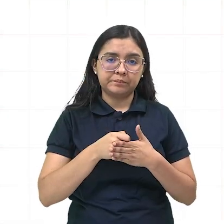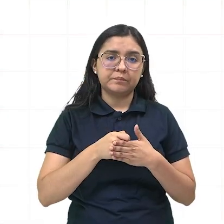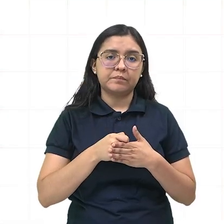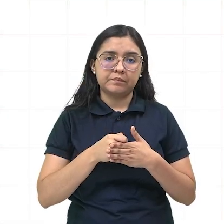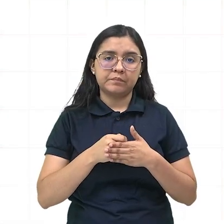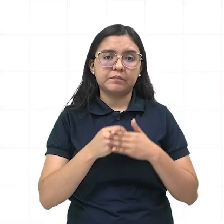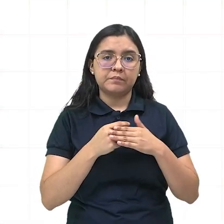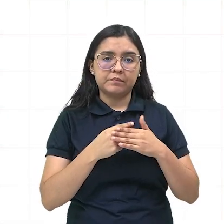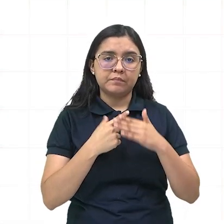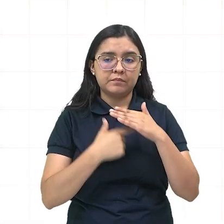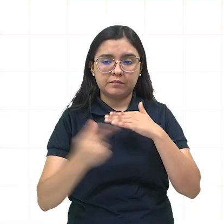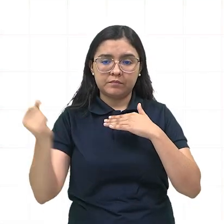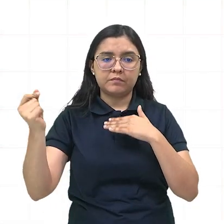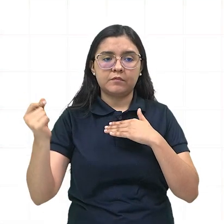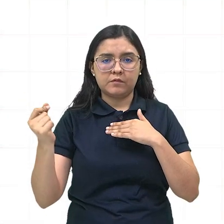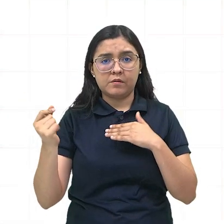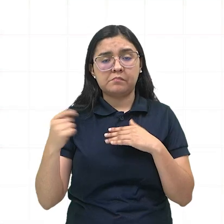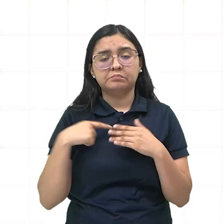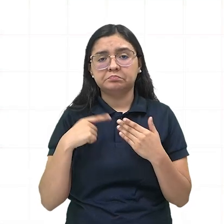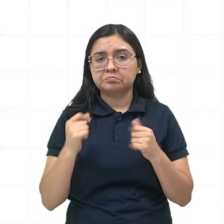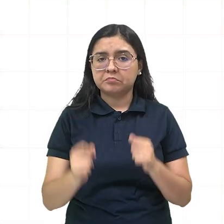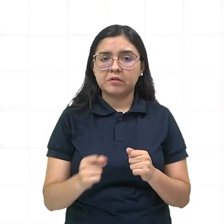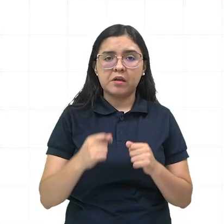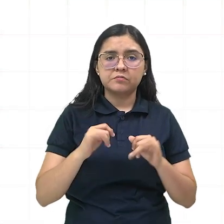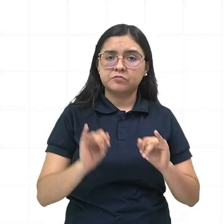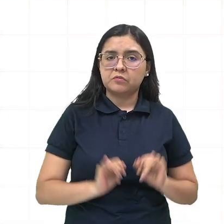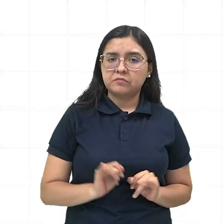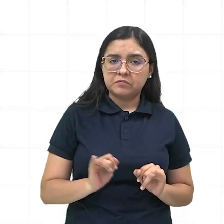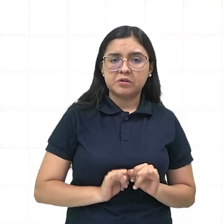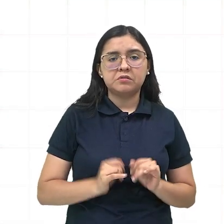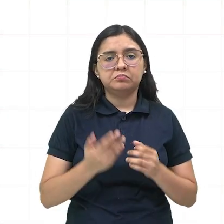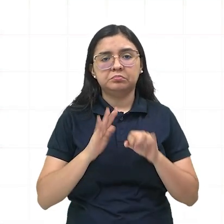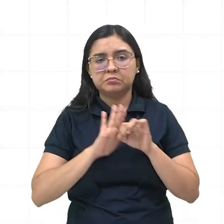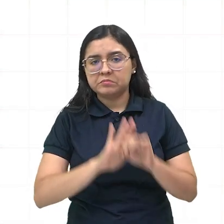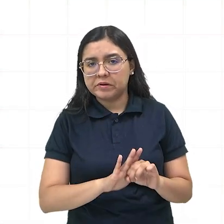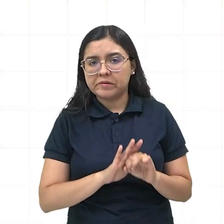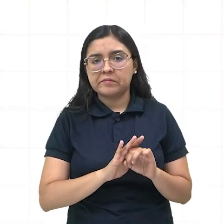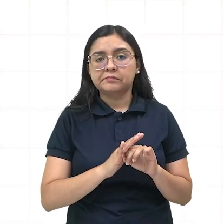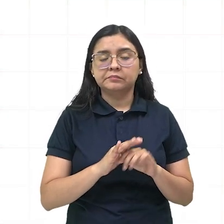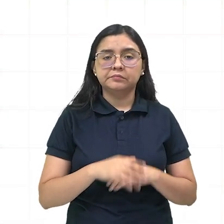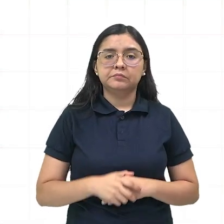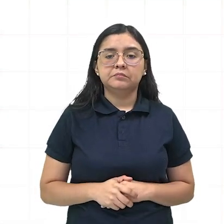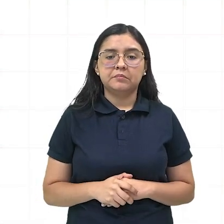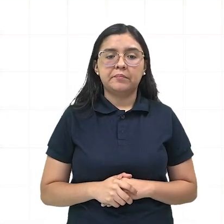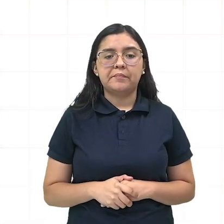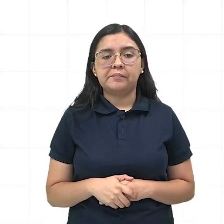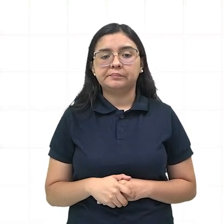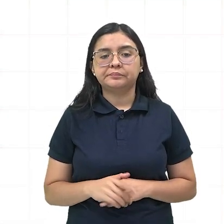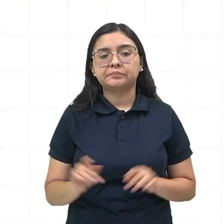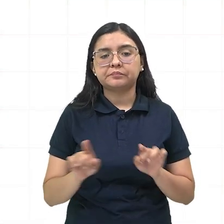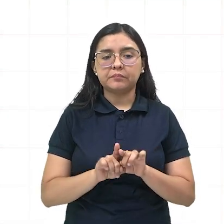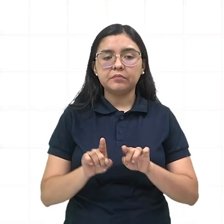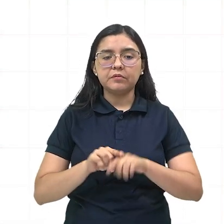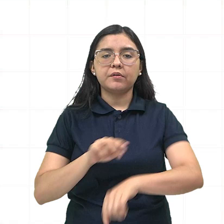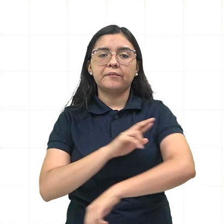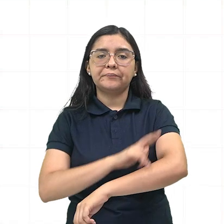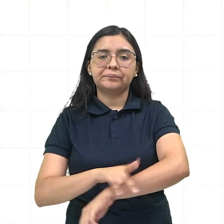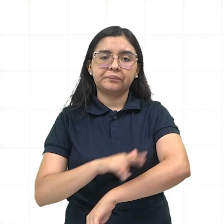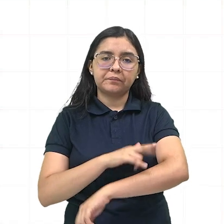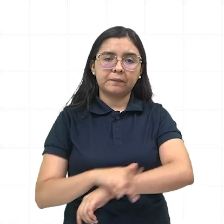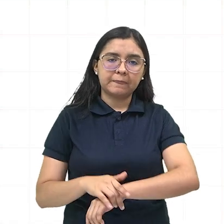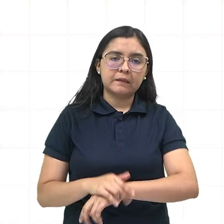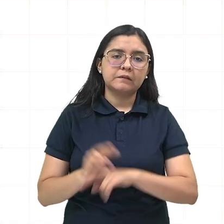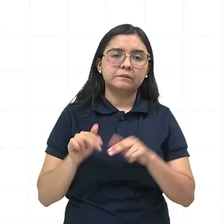Seja porque ela está sendo perseguida, seja porque ela está sendo maltratada, por motivos ali da sua raça, da